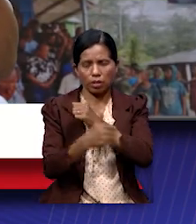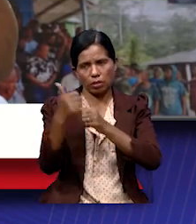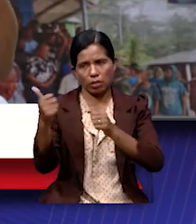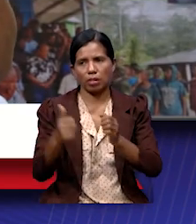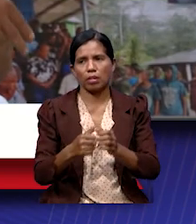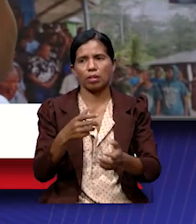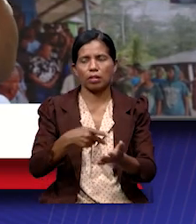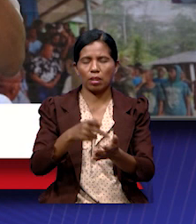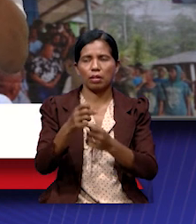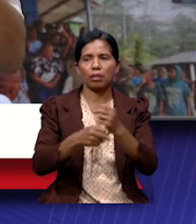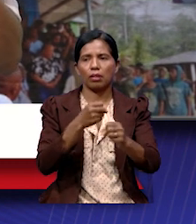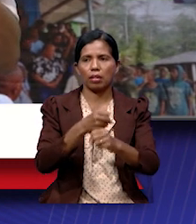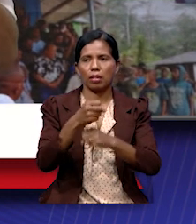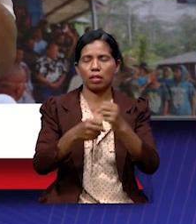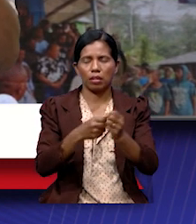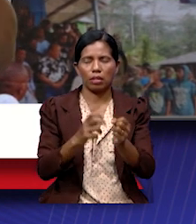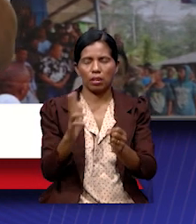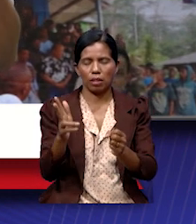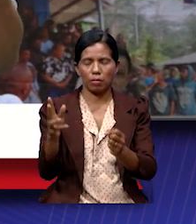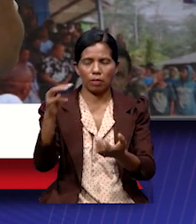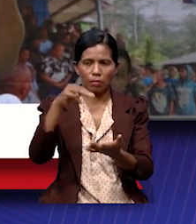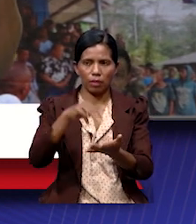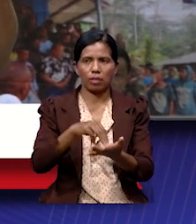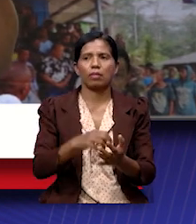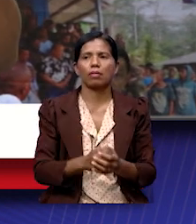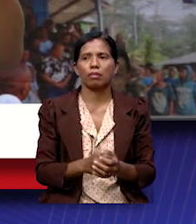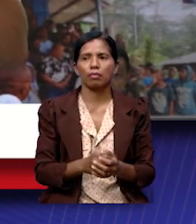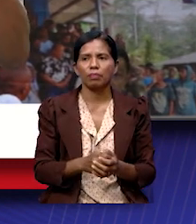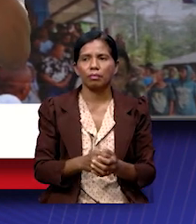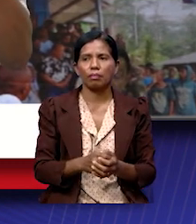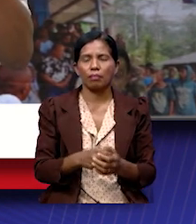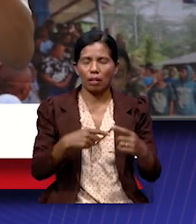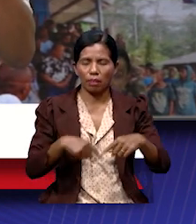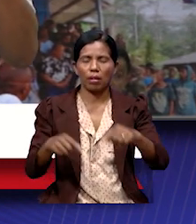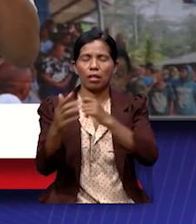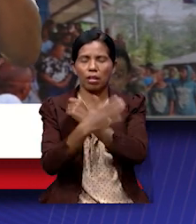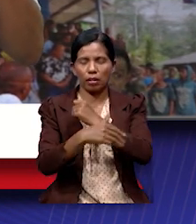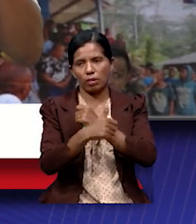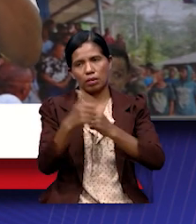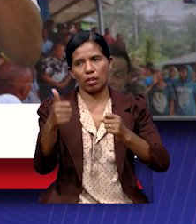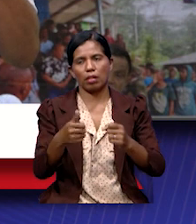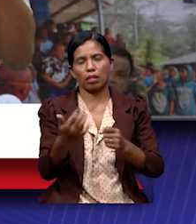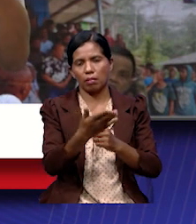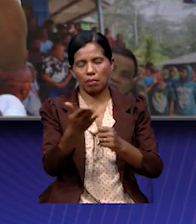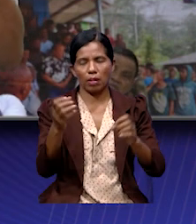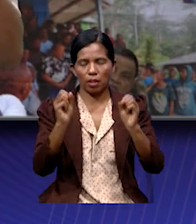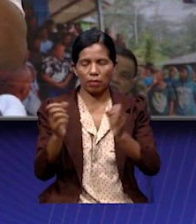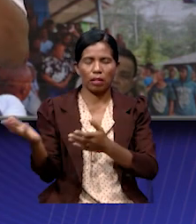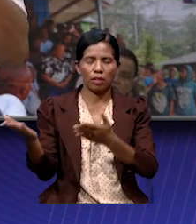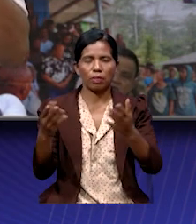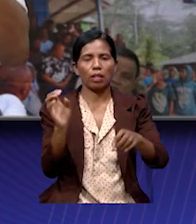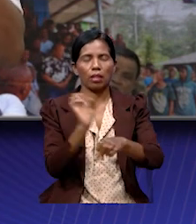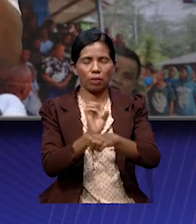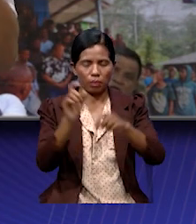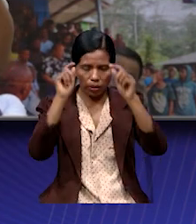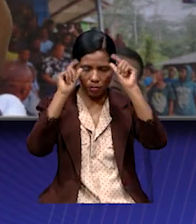que tinha, não é nunca 30 milhões. Se ele vai rir um baraclima que sai, vai Liu. E nível a economia Timor,